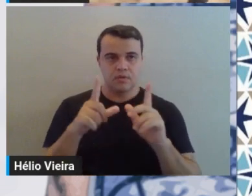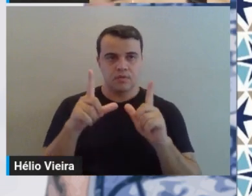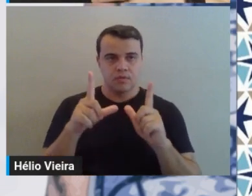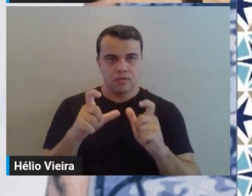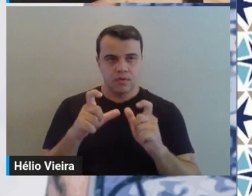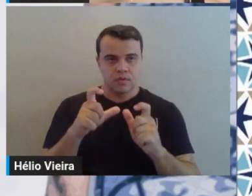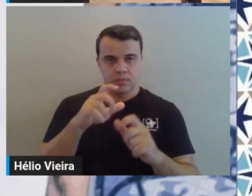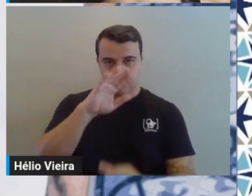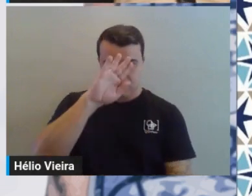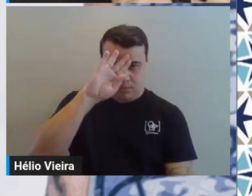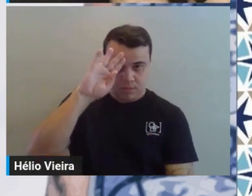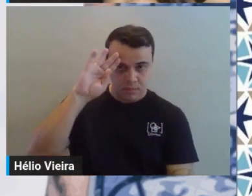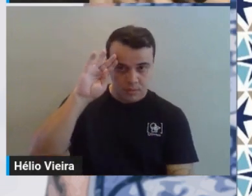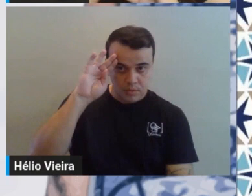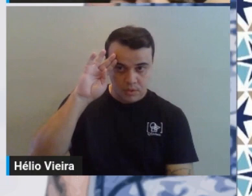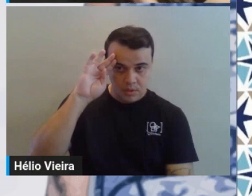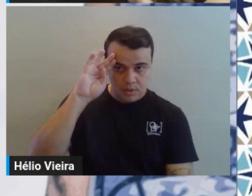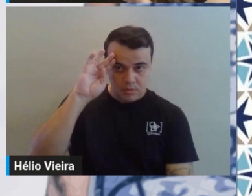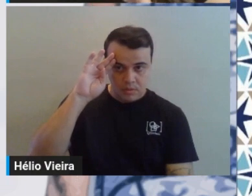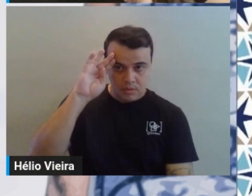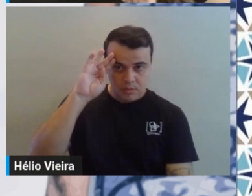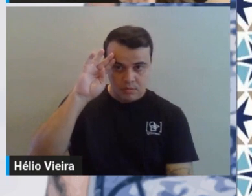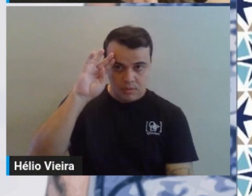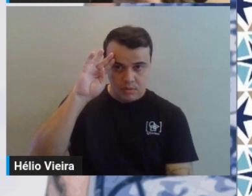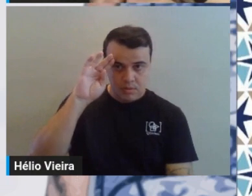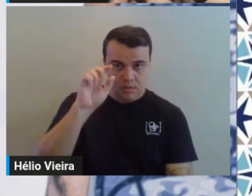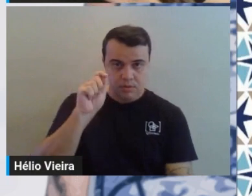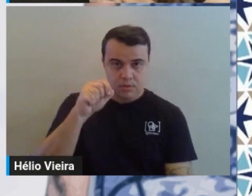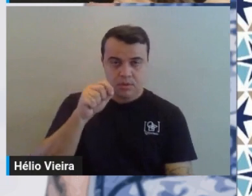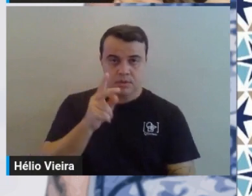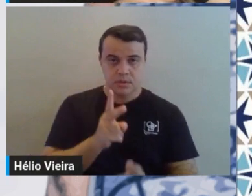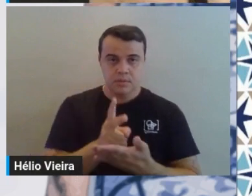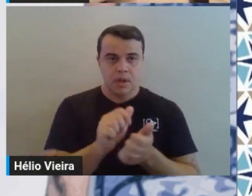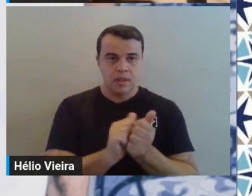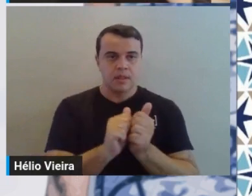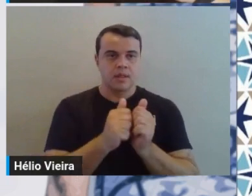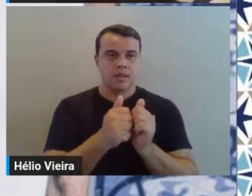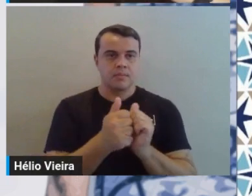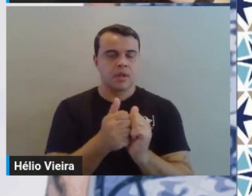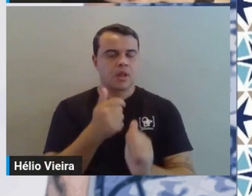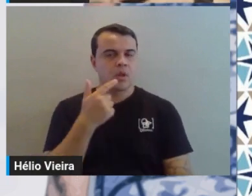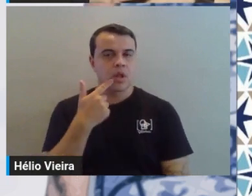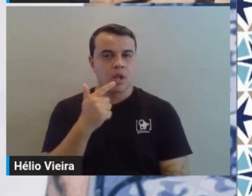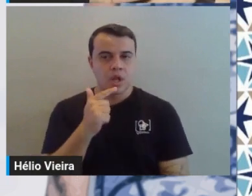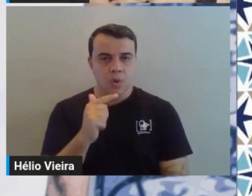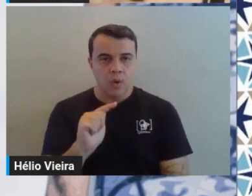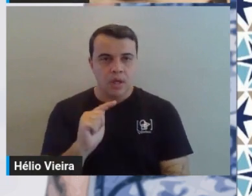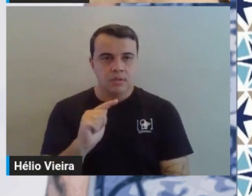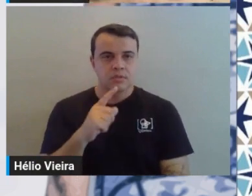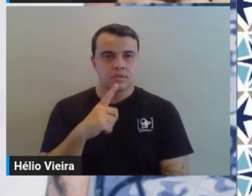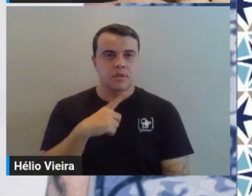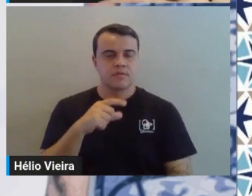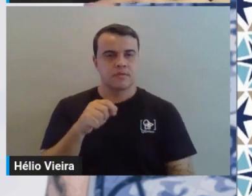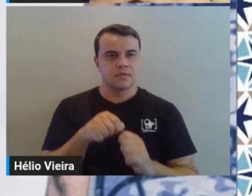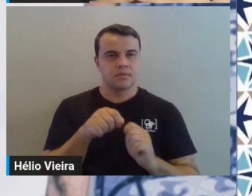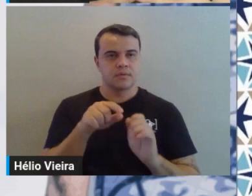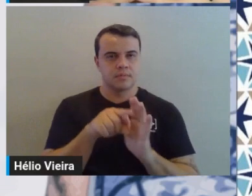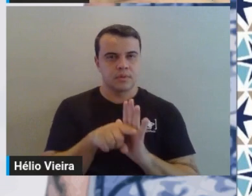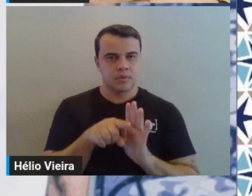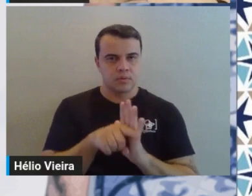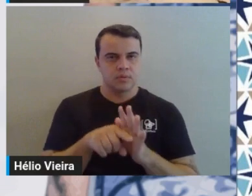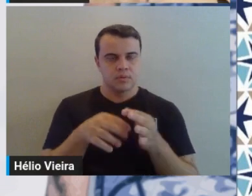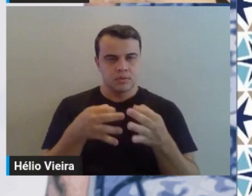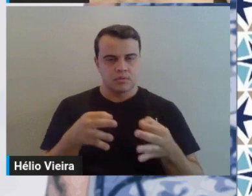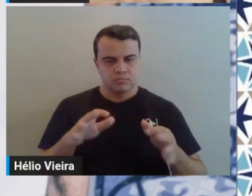Pampulha, falar um pouquinho, sempre adaptando, né, essa linguagem, e fazer perguntas